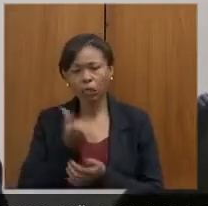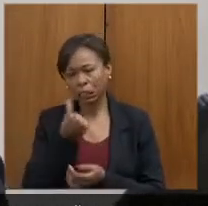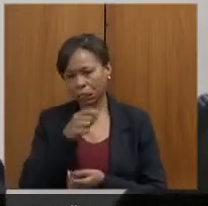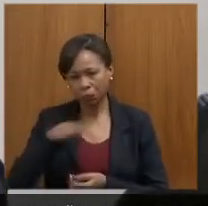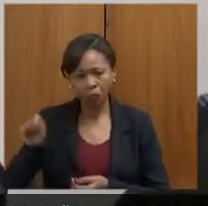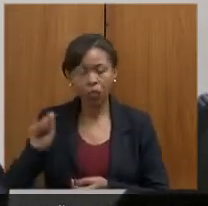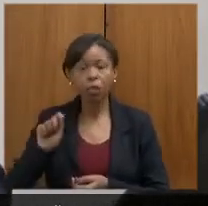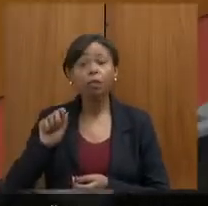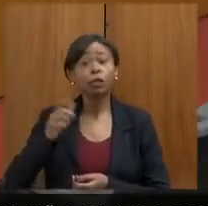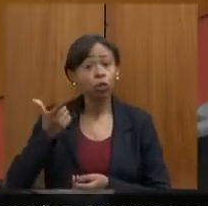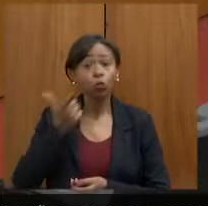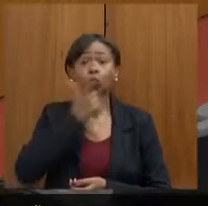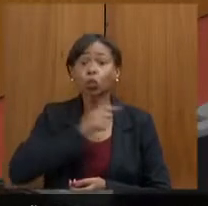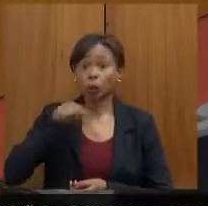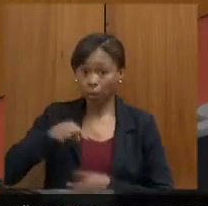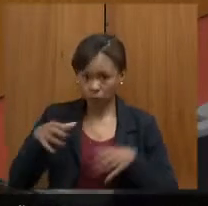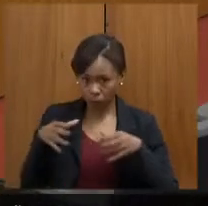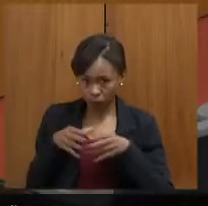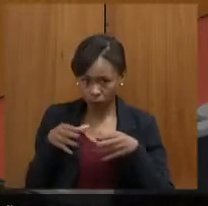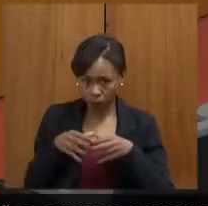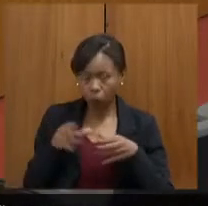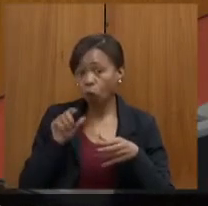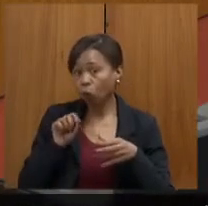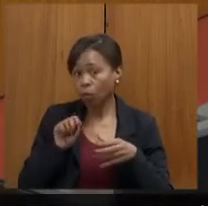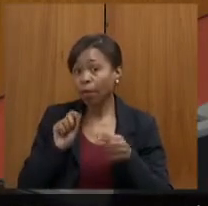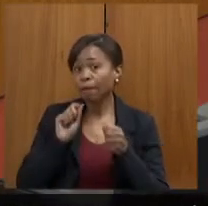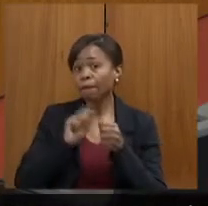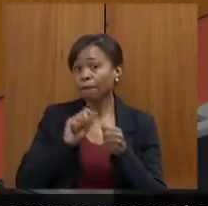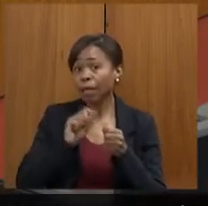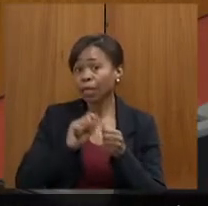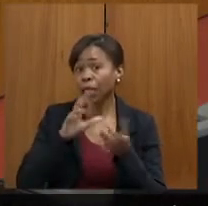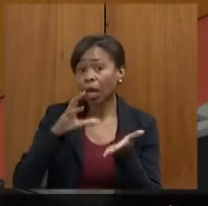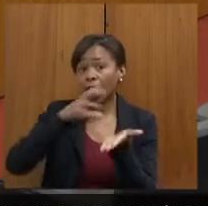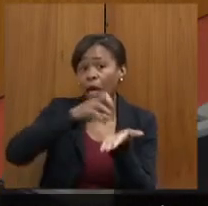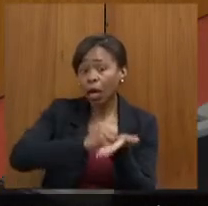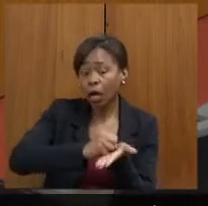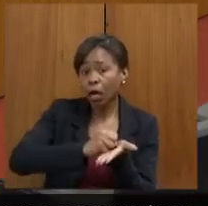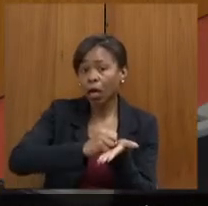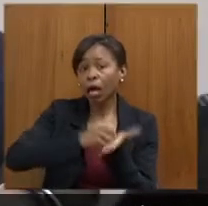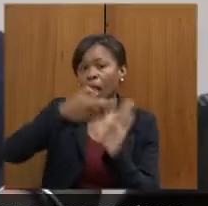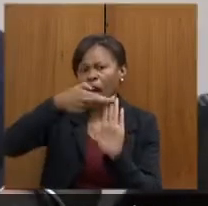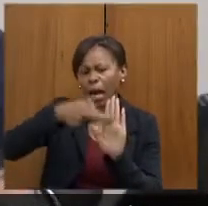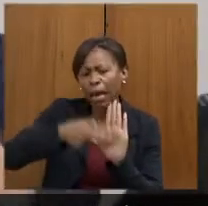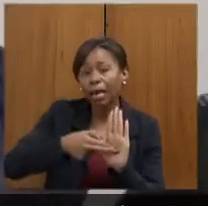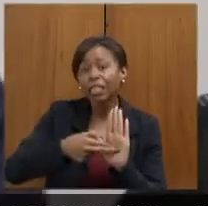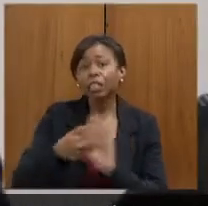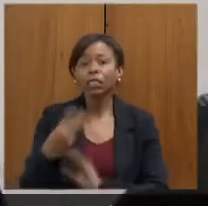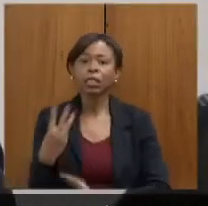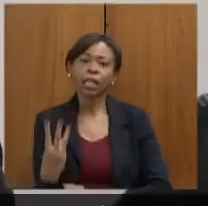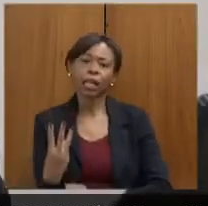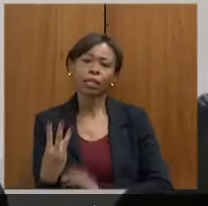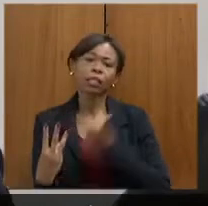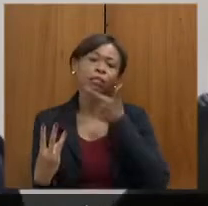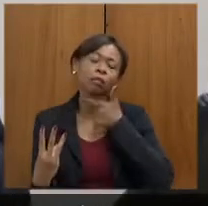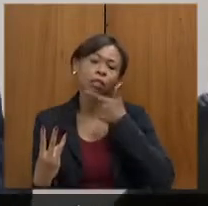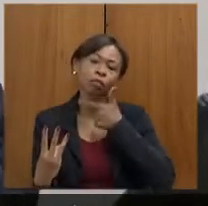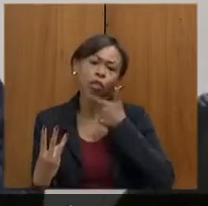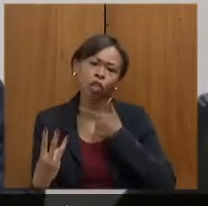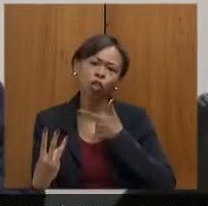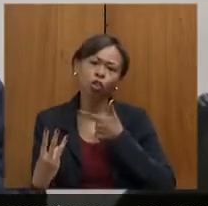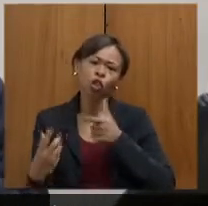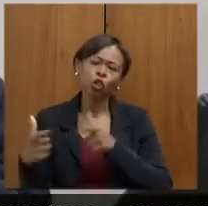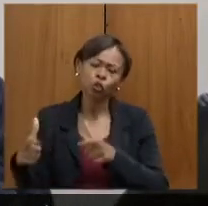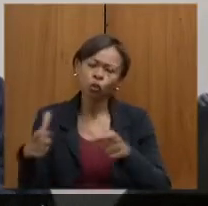Andrade regulamentar regulamentar Três queijos e reconhecer de microrregiões